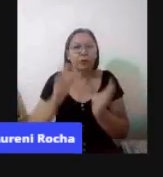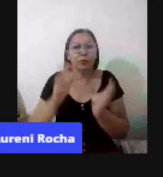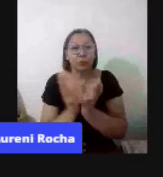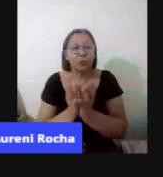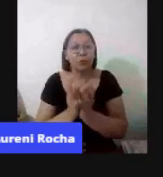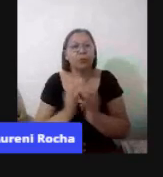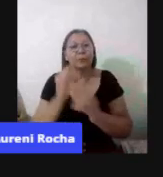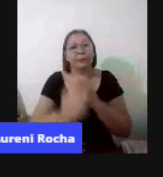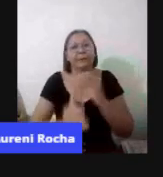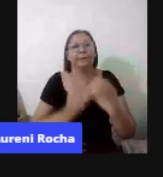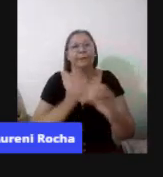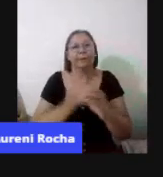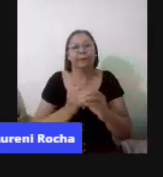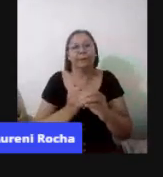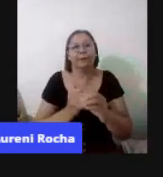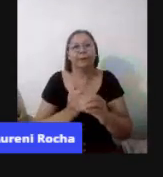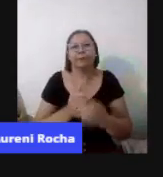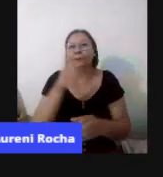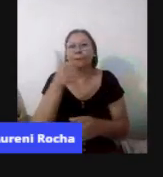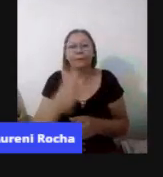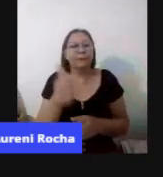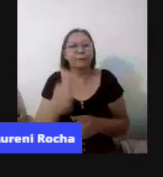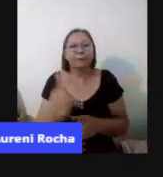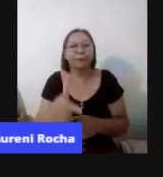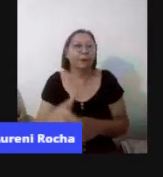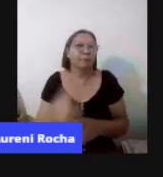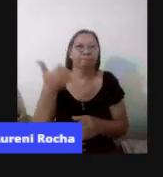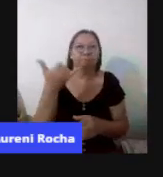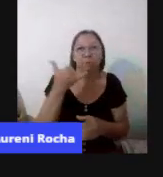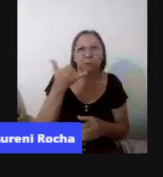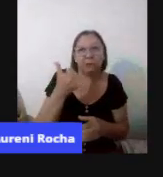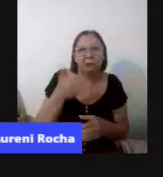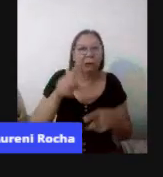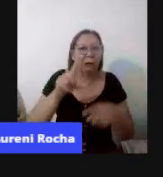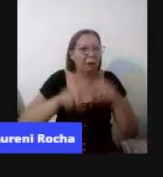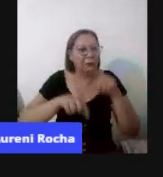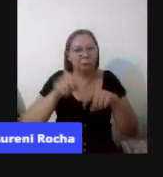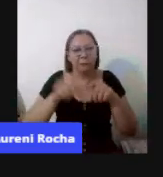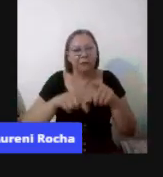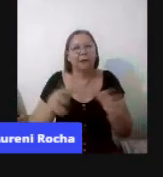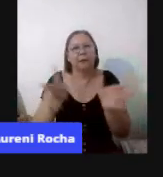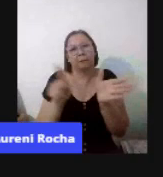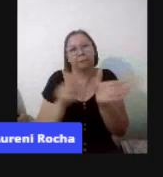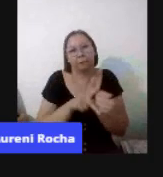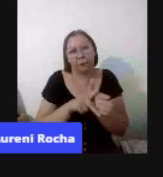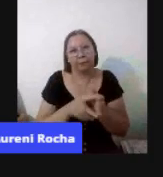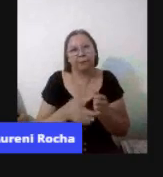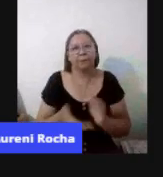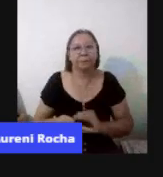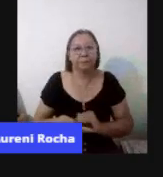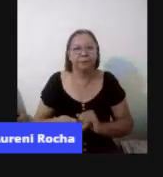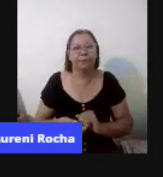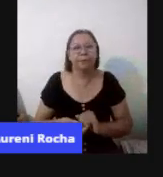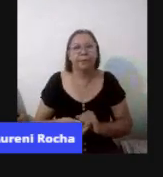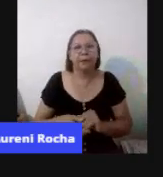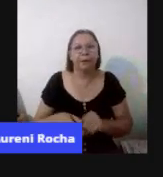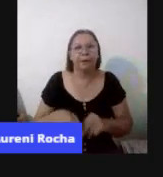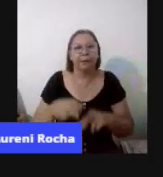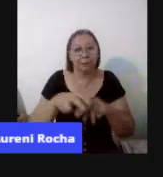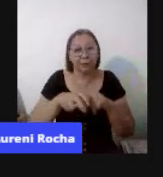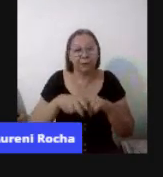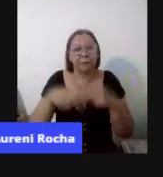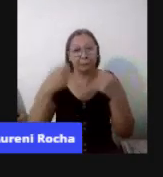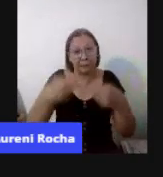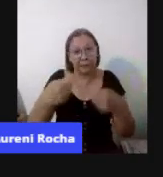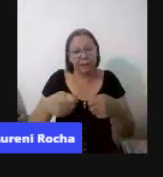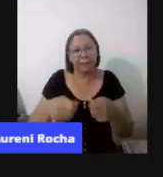têm um equipamento compatível com isso, né? Para isso, nós precisamos do material impresso,